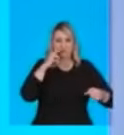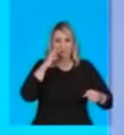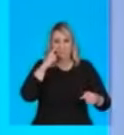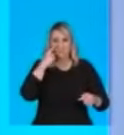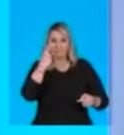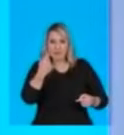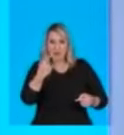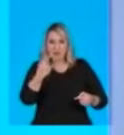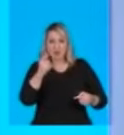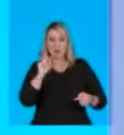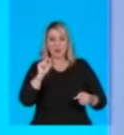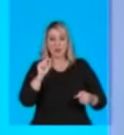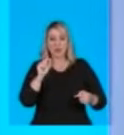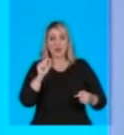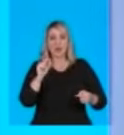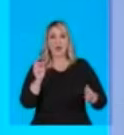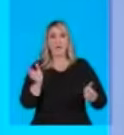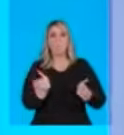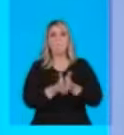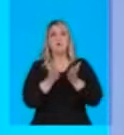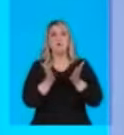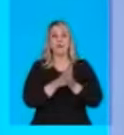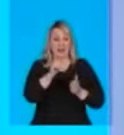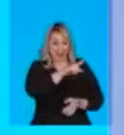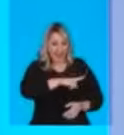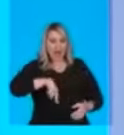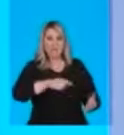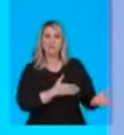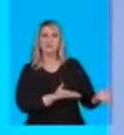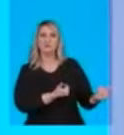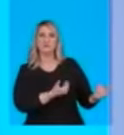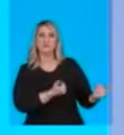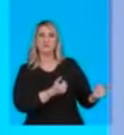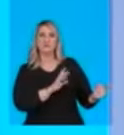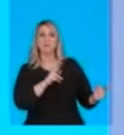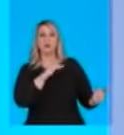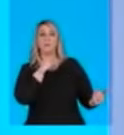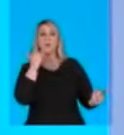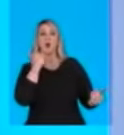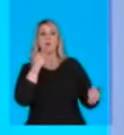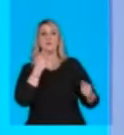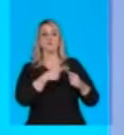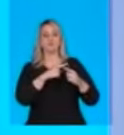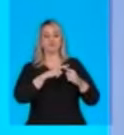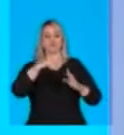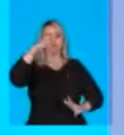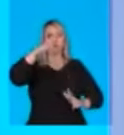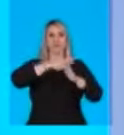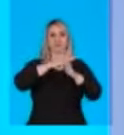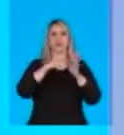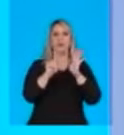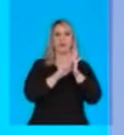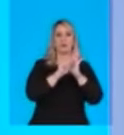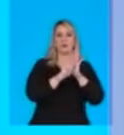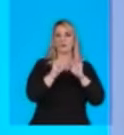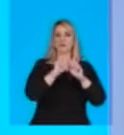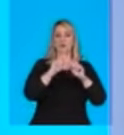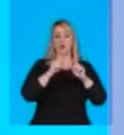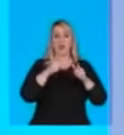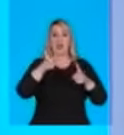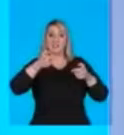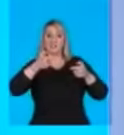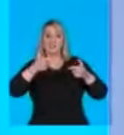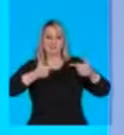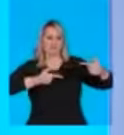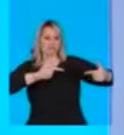a criminalização da pobreza Na verdade essa Juventude hoje ela não tá morrendo de overdose ela tá morrendo do Tiro ela tá morrendo do confronto